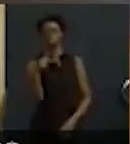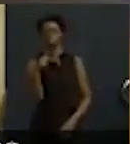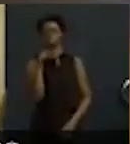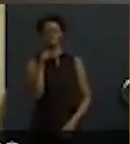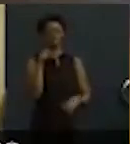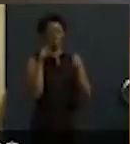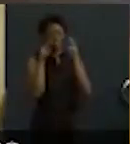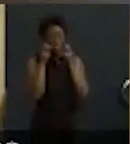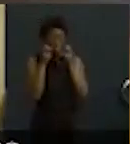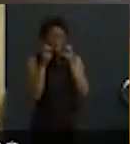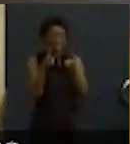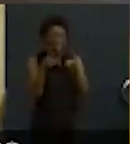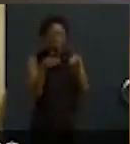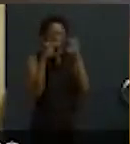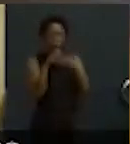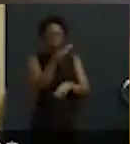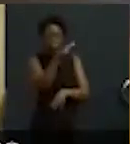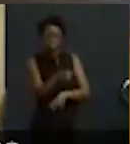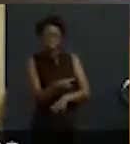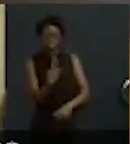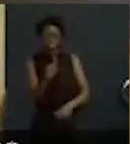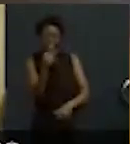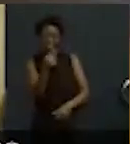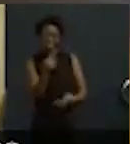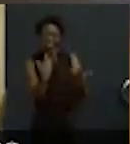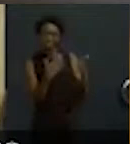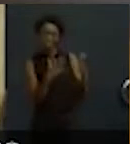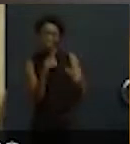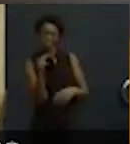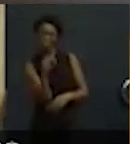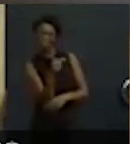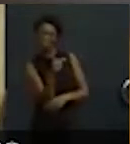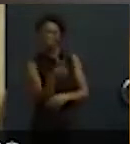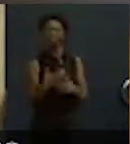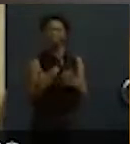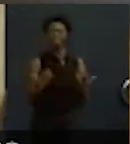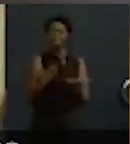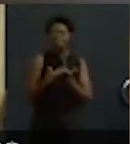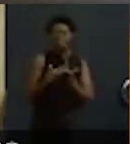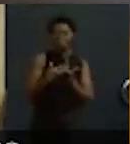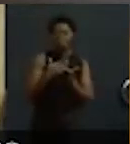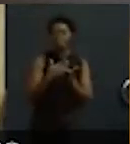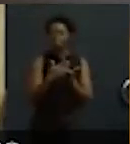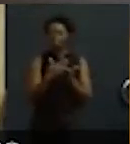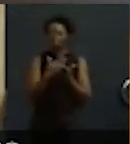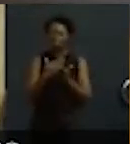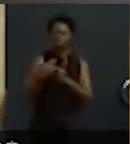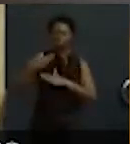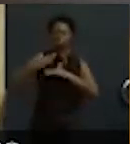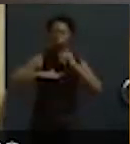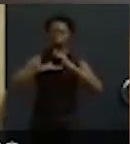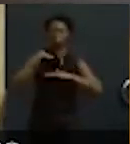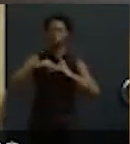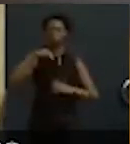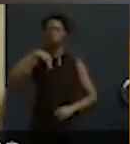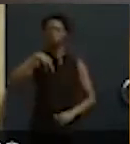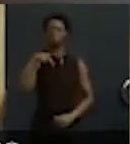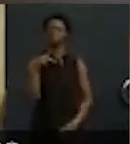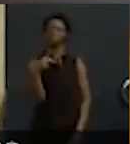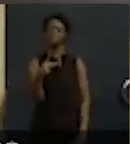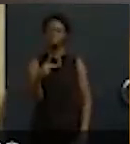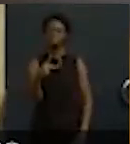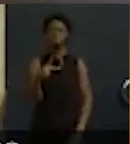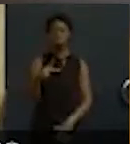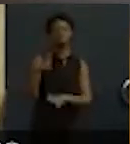visíveis da personalidade do nosso próximo homenageado. Iniciou sua carreira no Ministério Público de